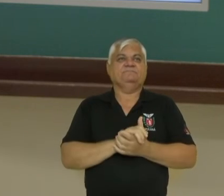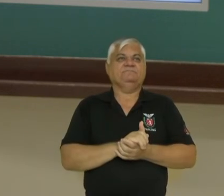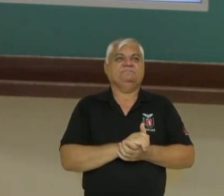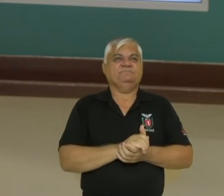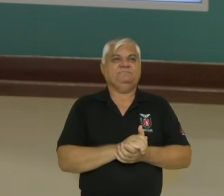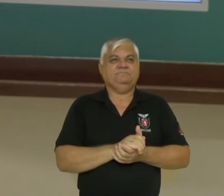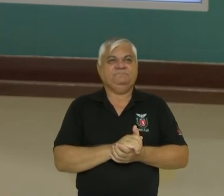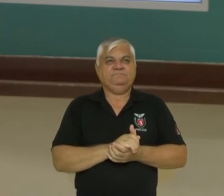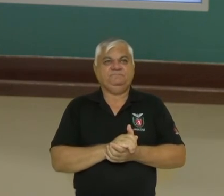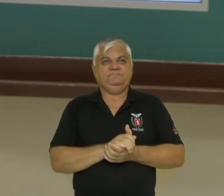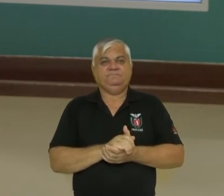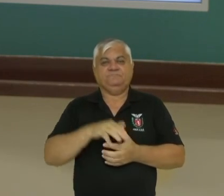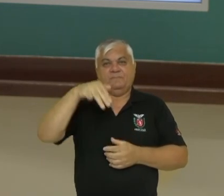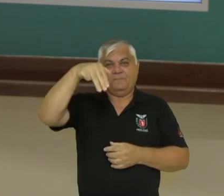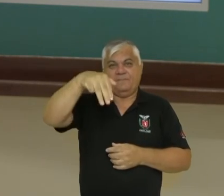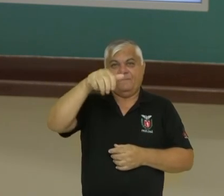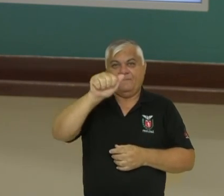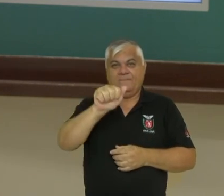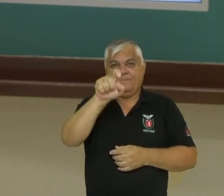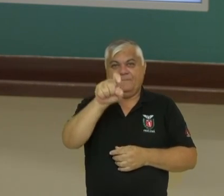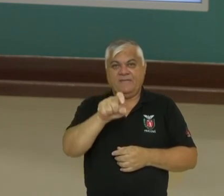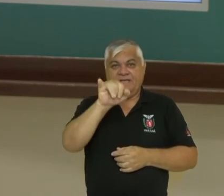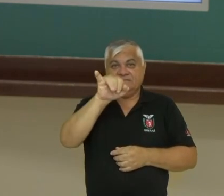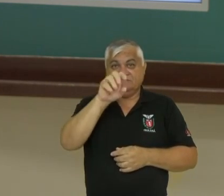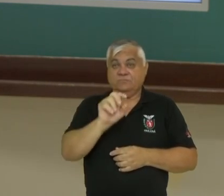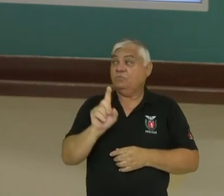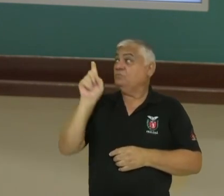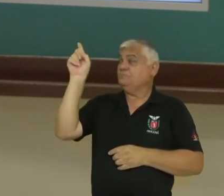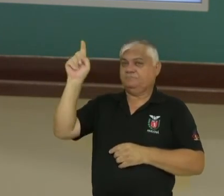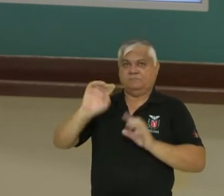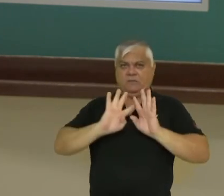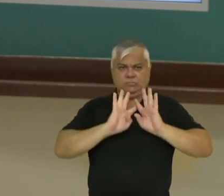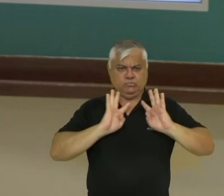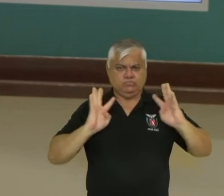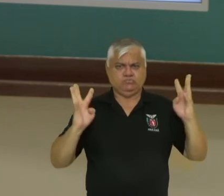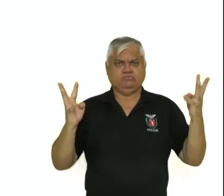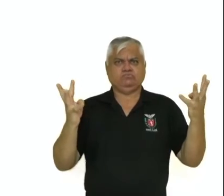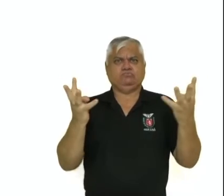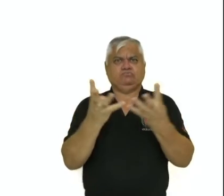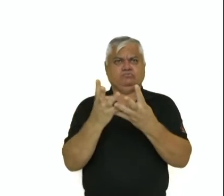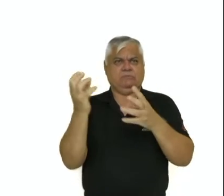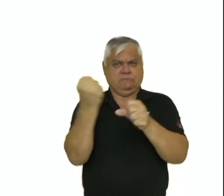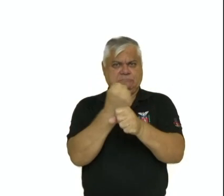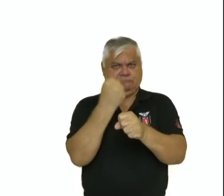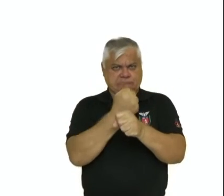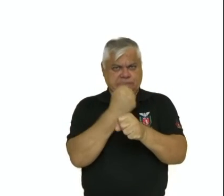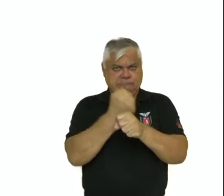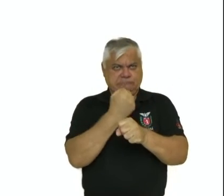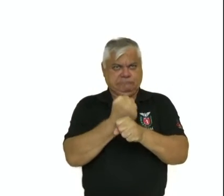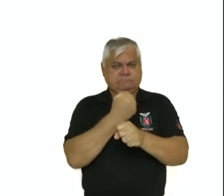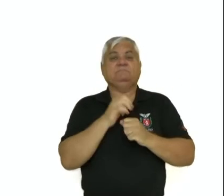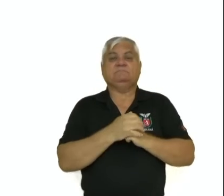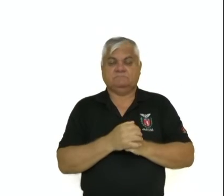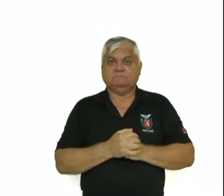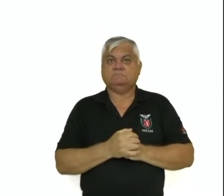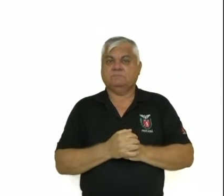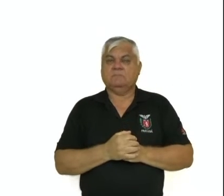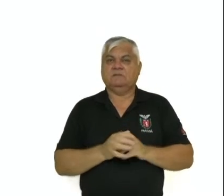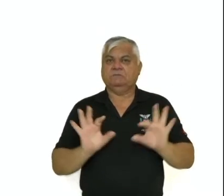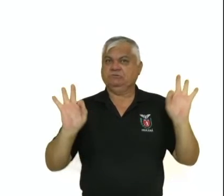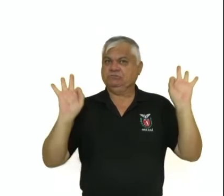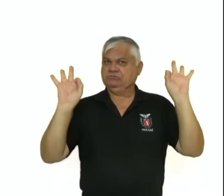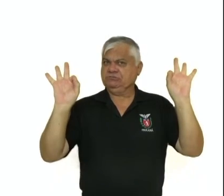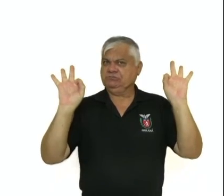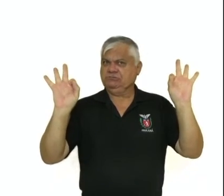bom? Do Circo Máximos, né? Olha, o espaço grandioso do Circo Máximos, né? Então, bem,